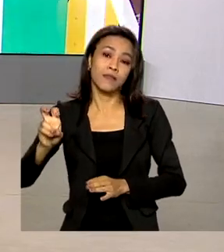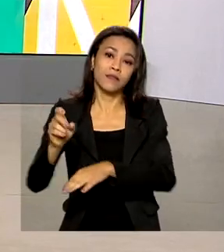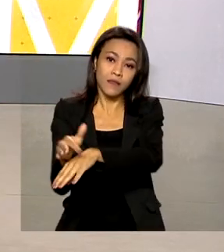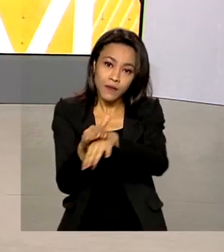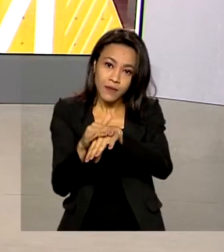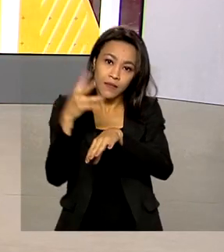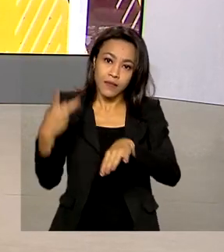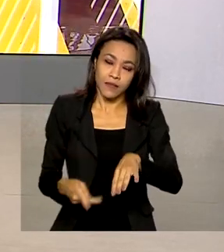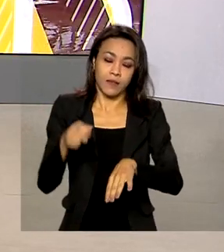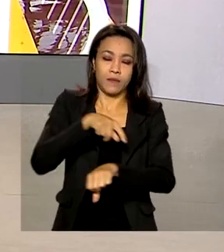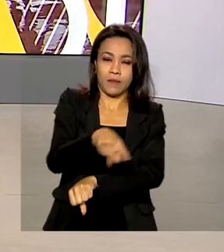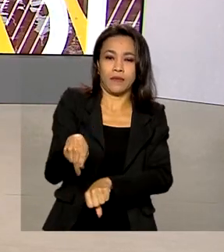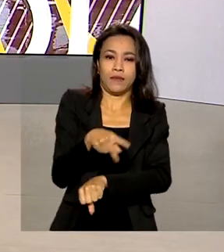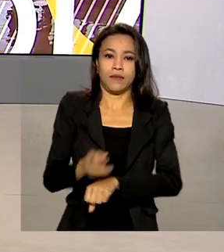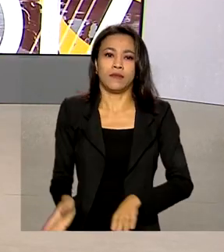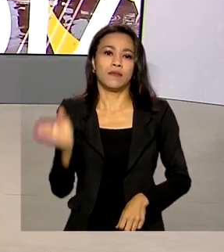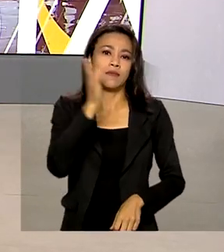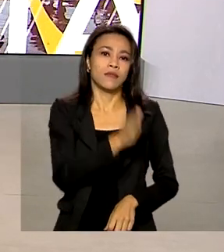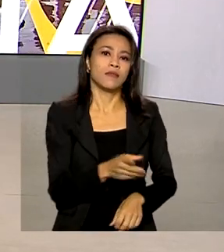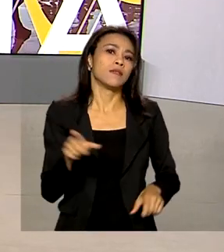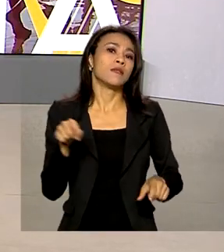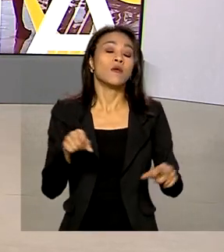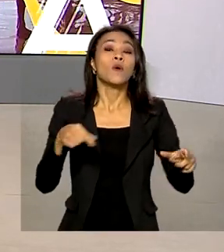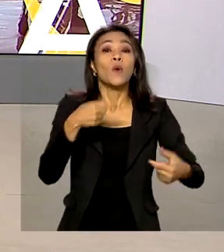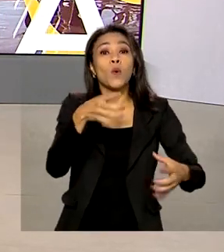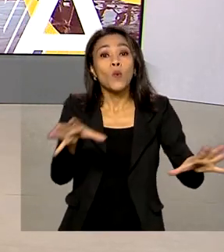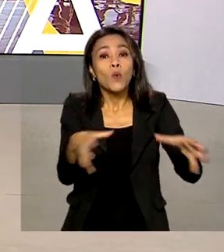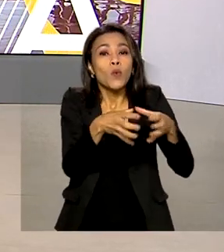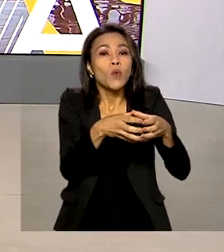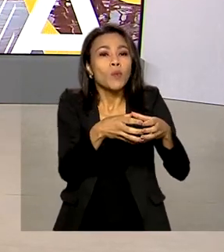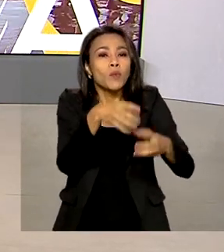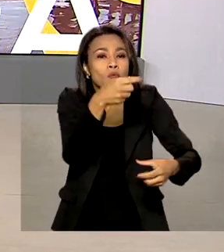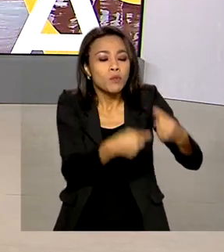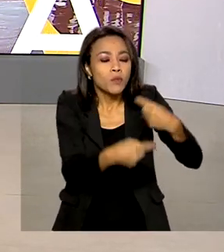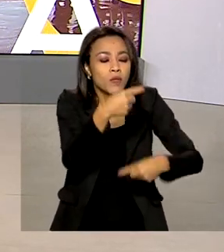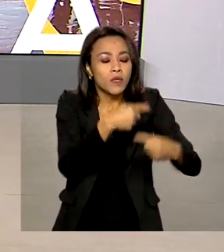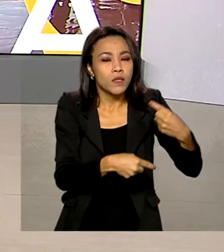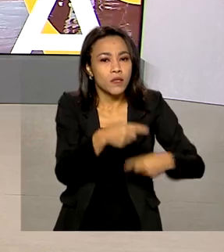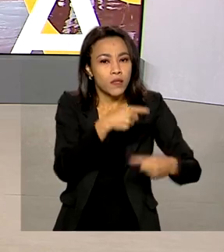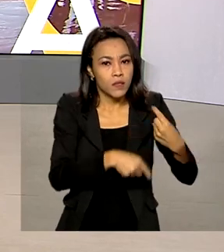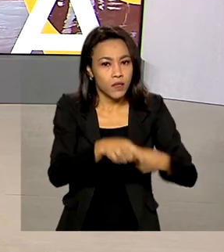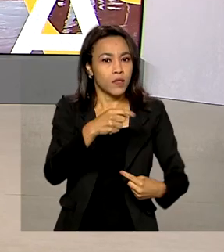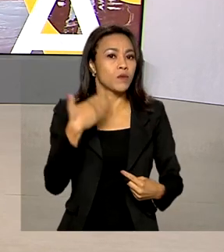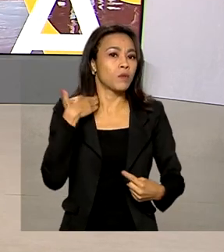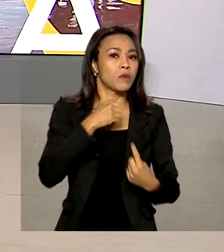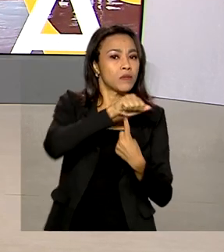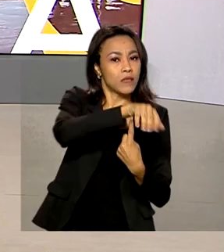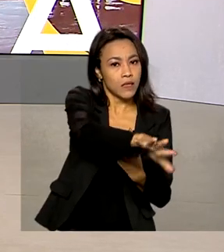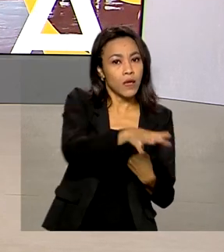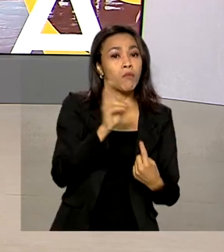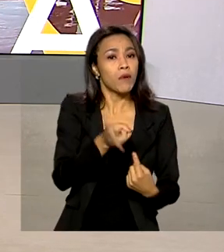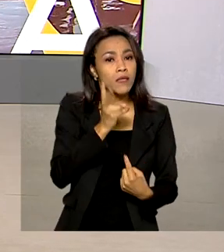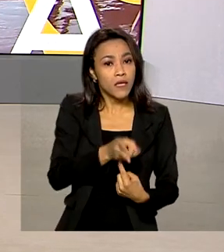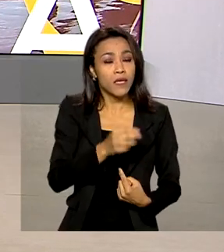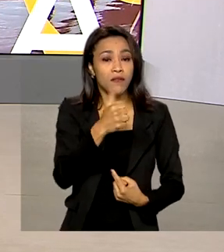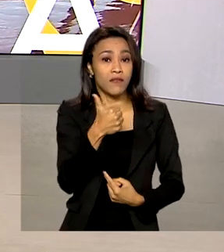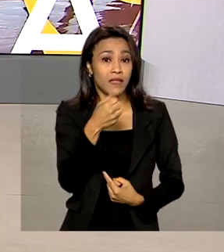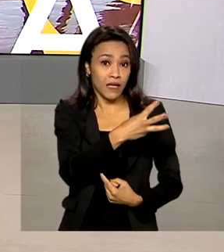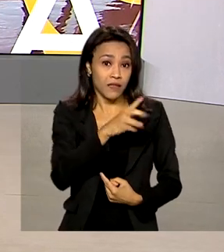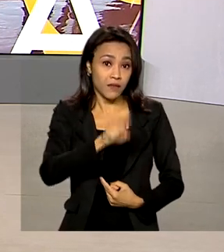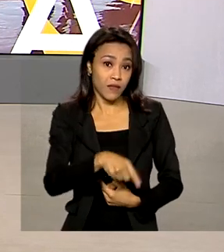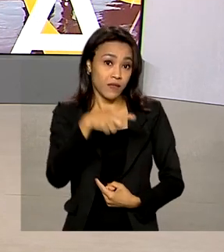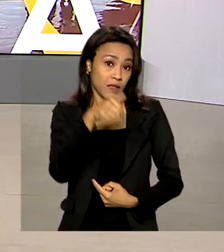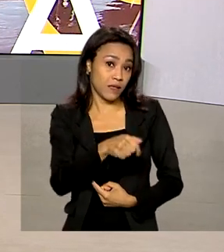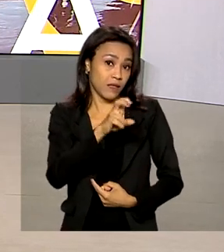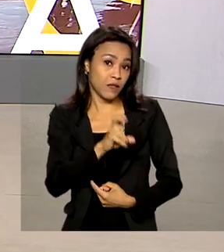O Comitê de Política Monetária do Banco Central manteve a taxa básica de juros em 13,75% ao ano.